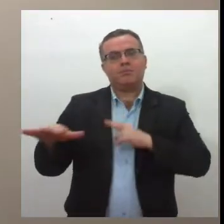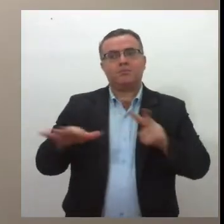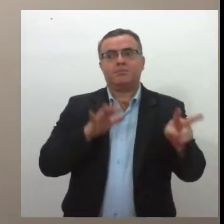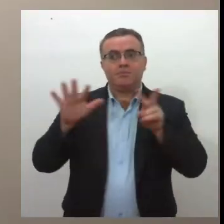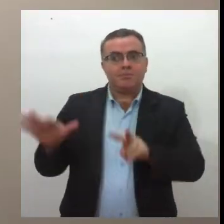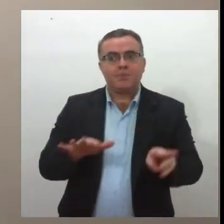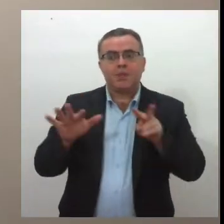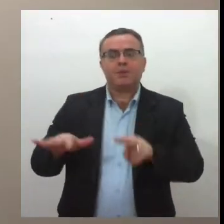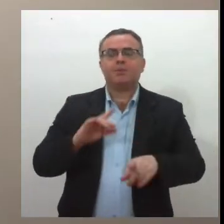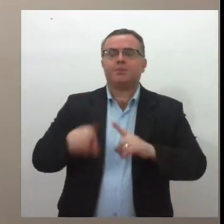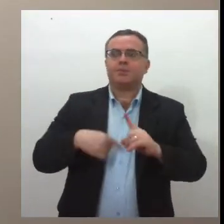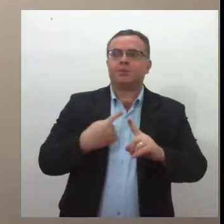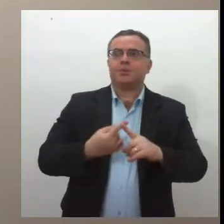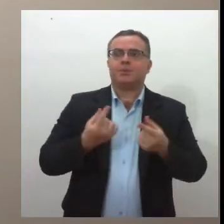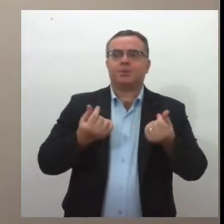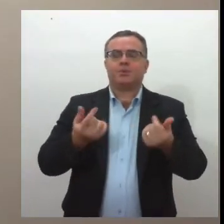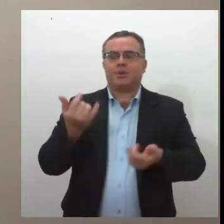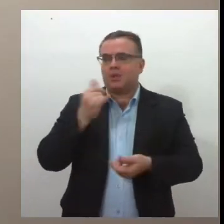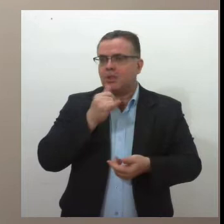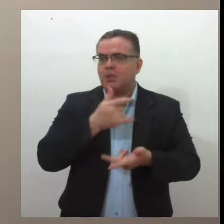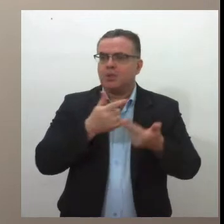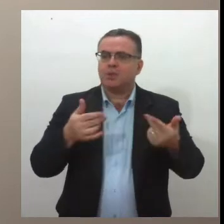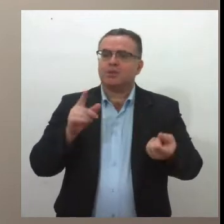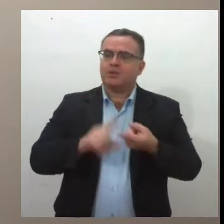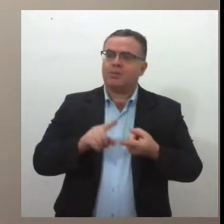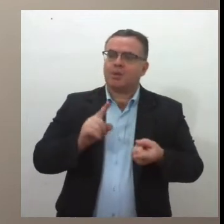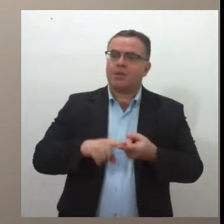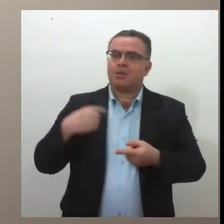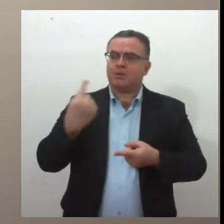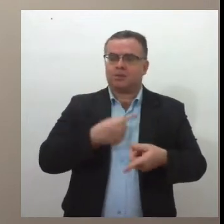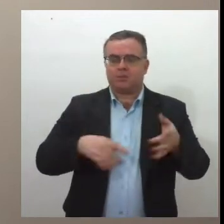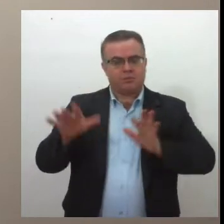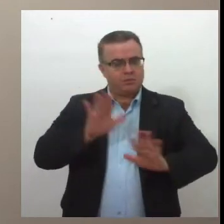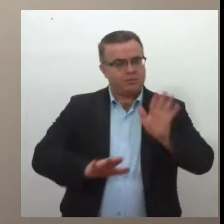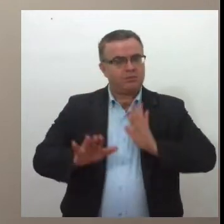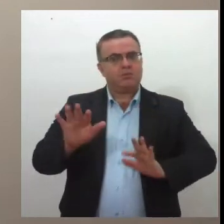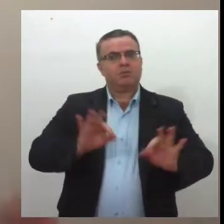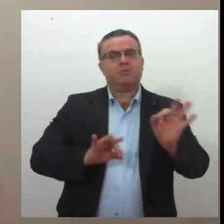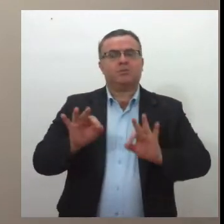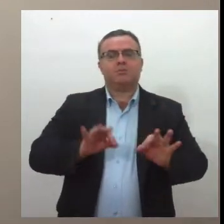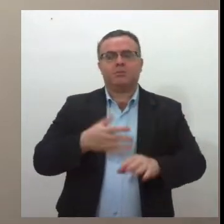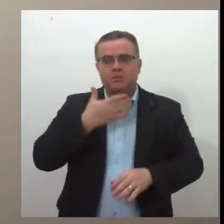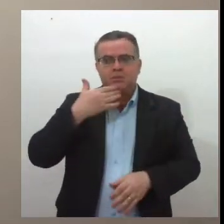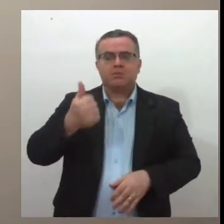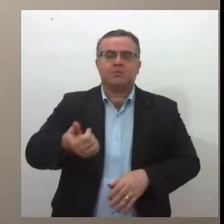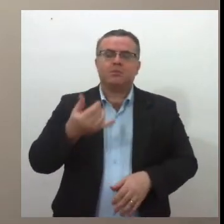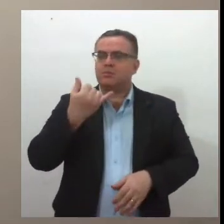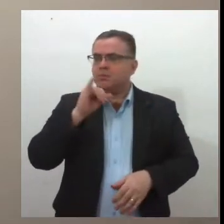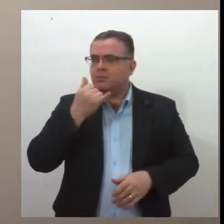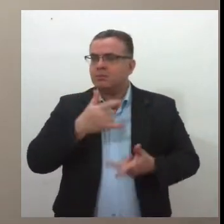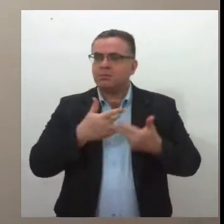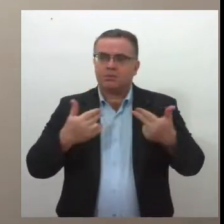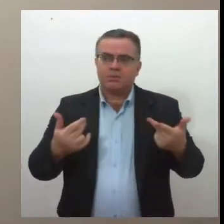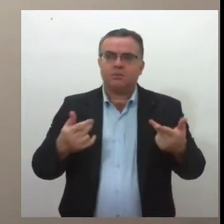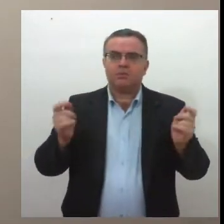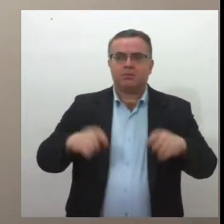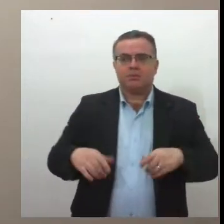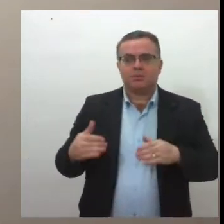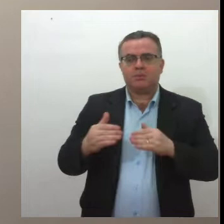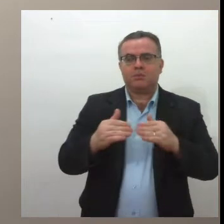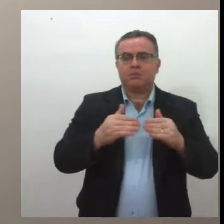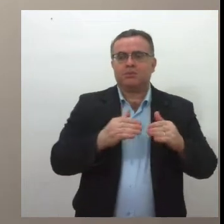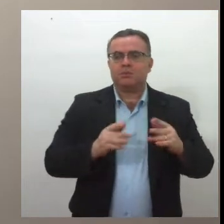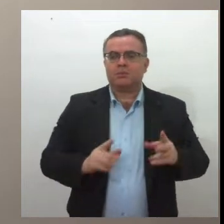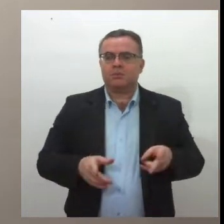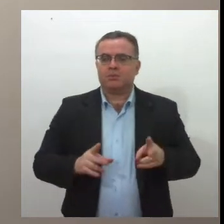também, por fatores sazonais, a gente tem que estar preparado para esses aumentos nos demais preços, né? Energia elétrica e combustível, ele está presente em toda a cadeia